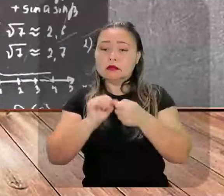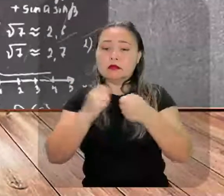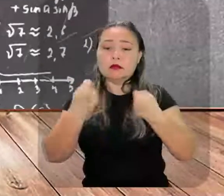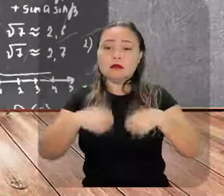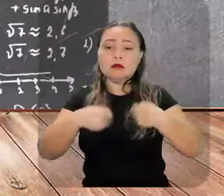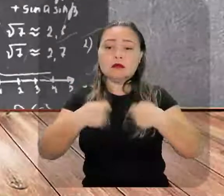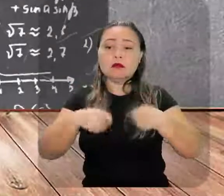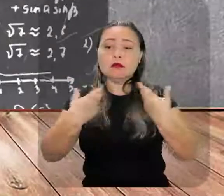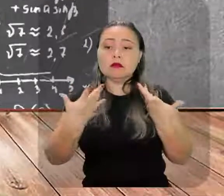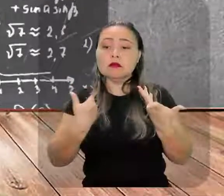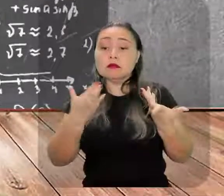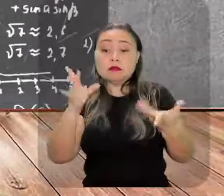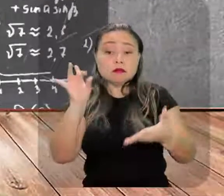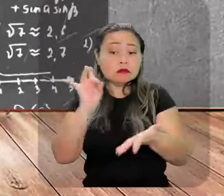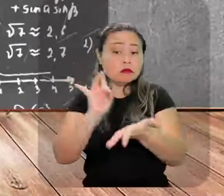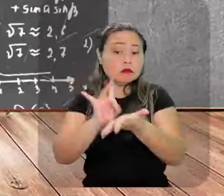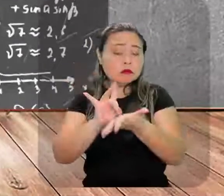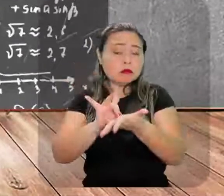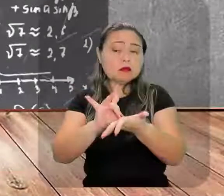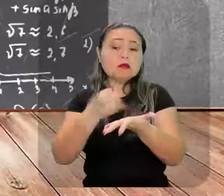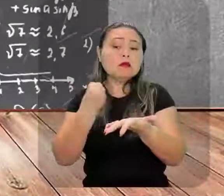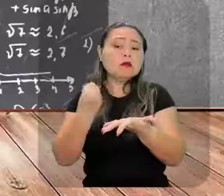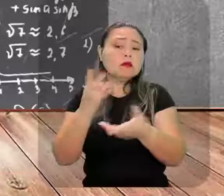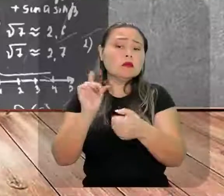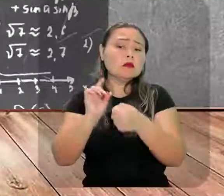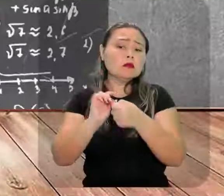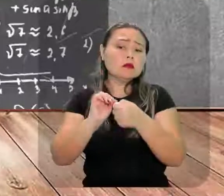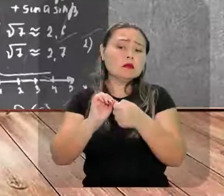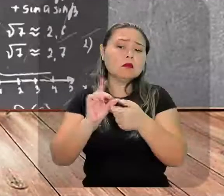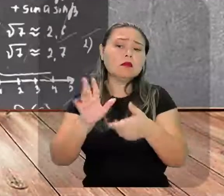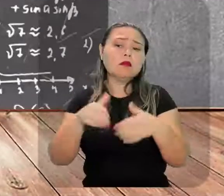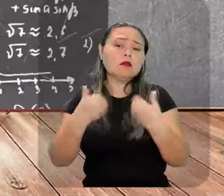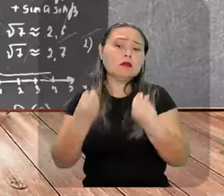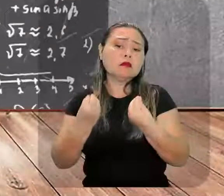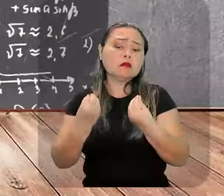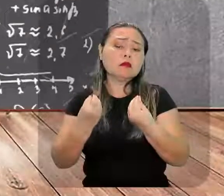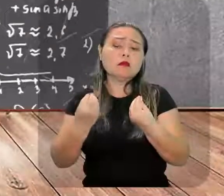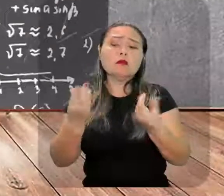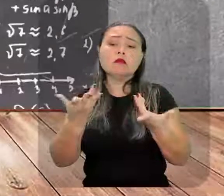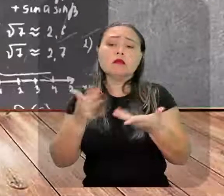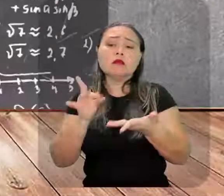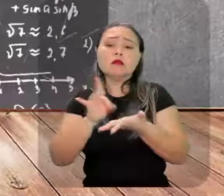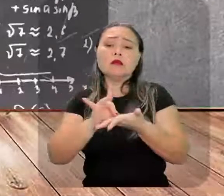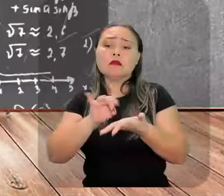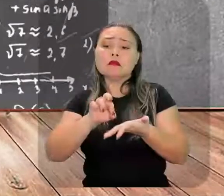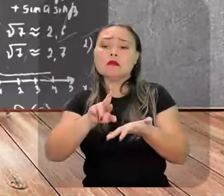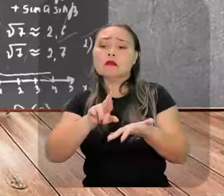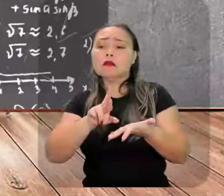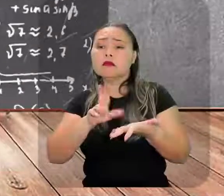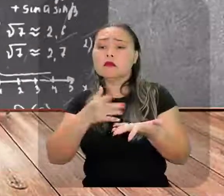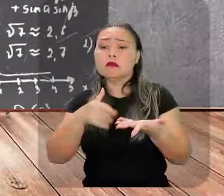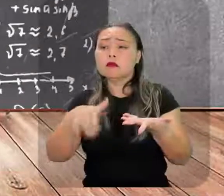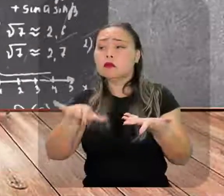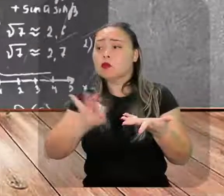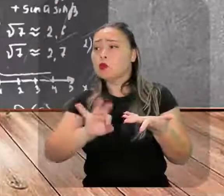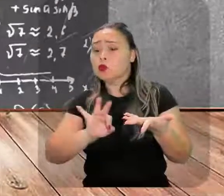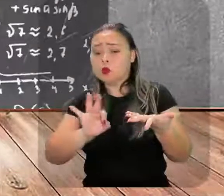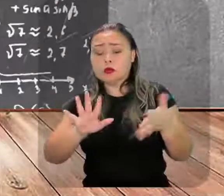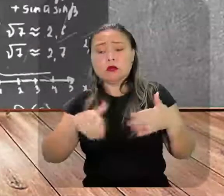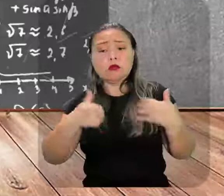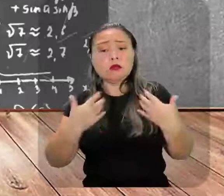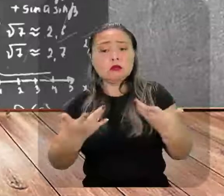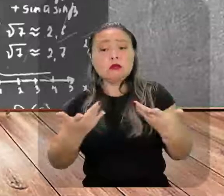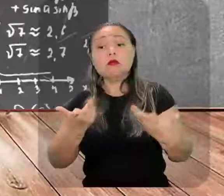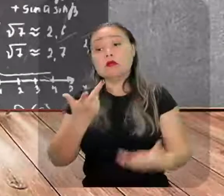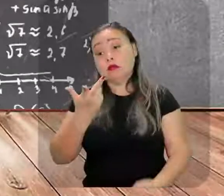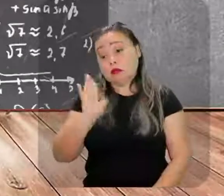precisavam materializar isso. E como que faz isso na matemática? Como é que materializa alguma coisa que é abstrata? A tia,